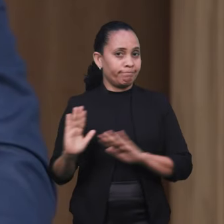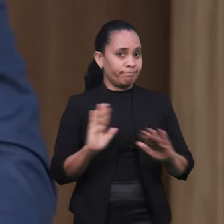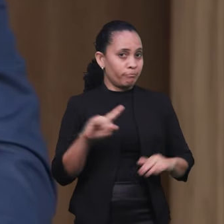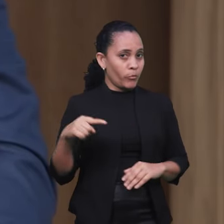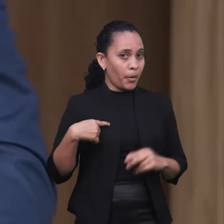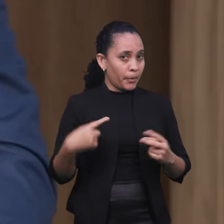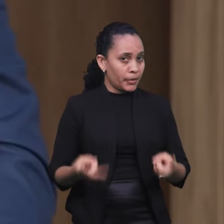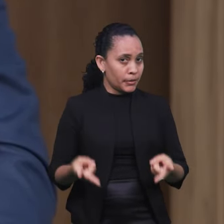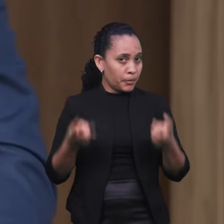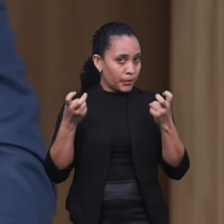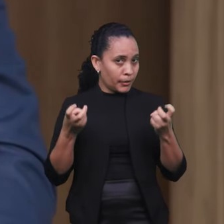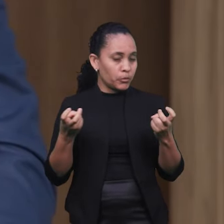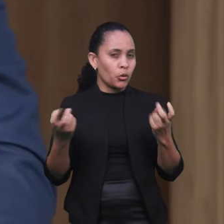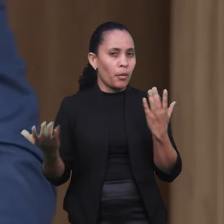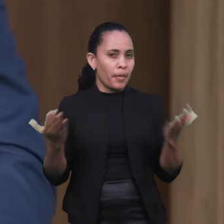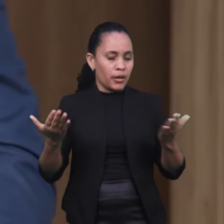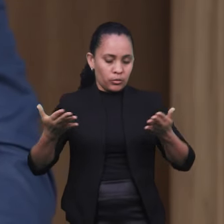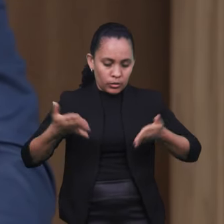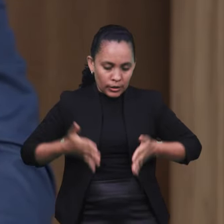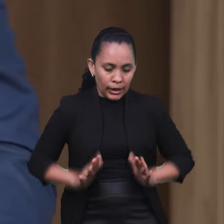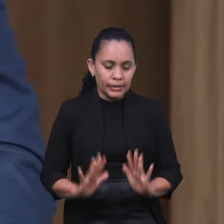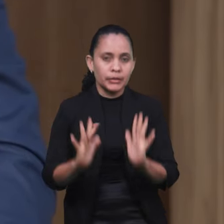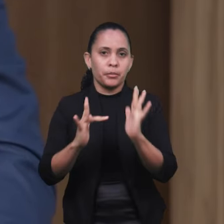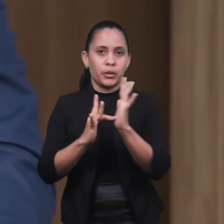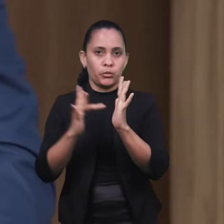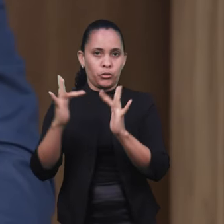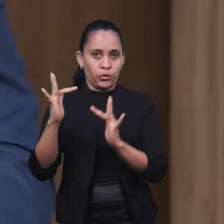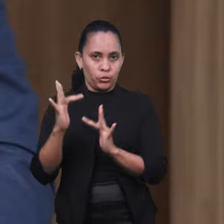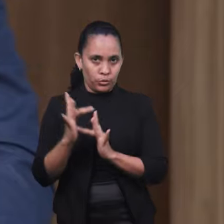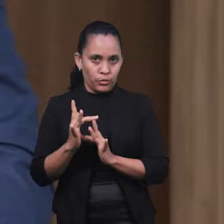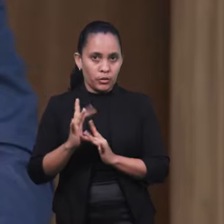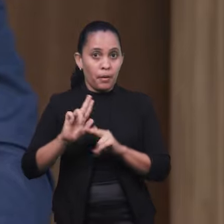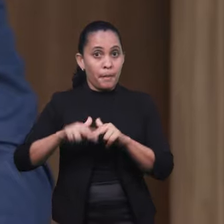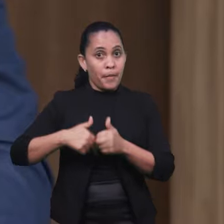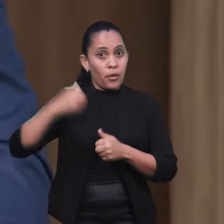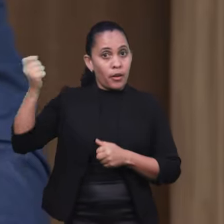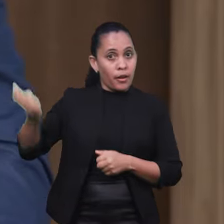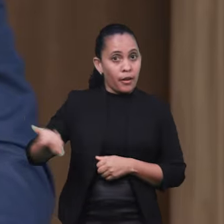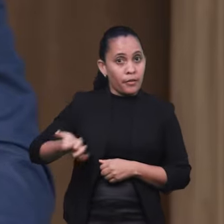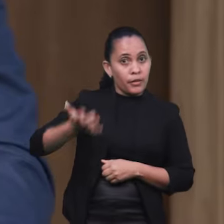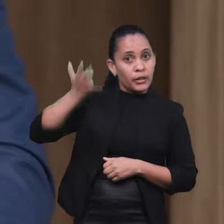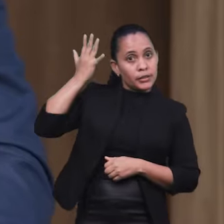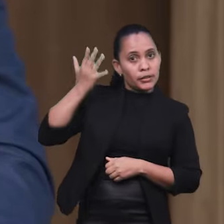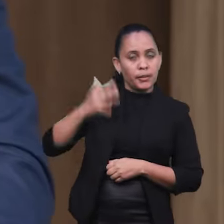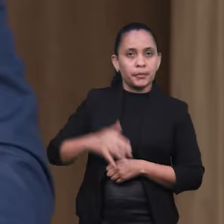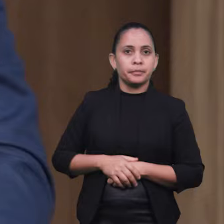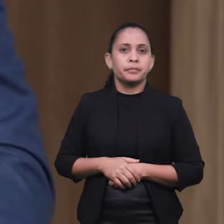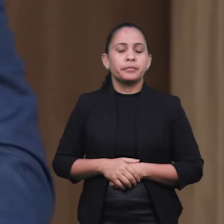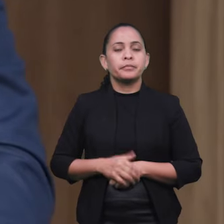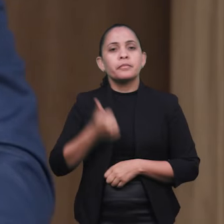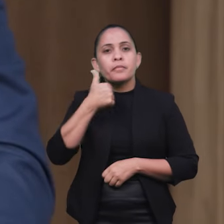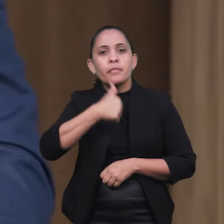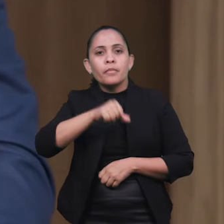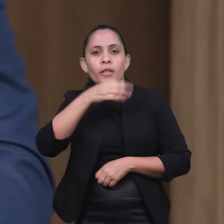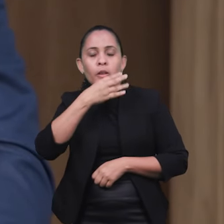lemos no nascimento de Jesus que, por revelação, os pais,